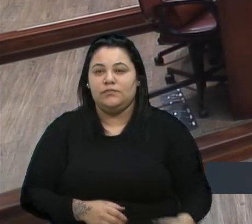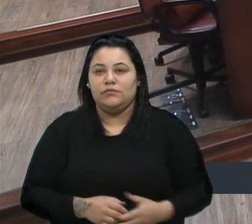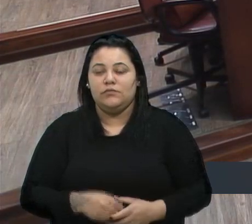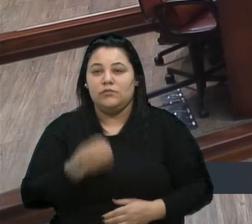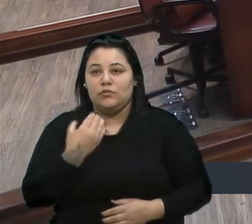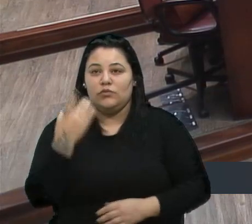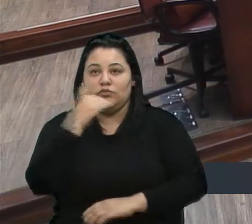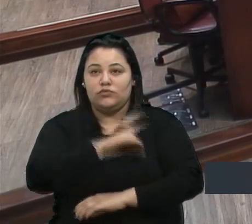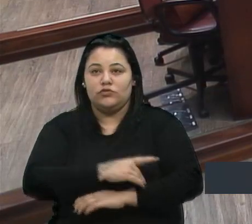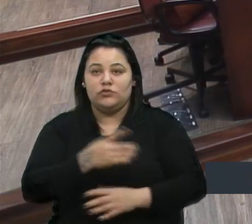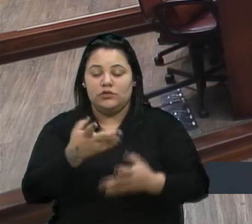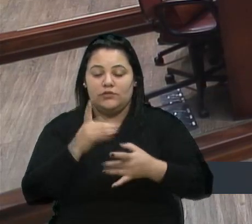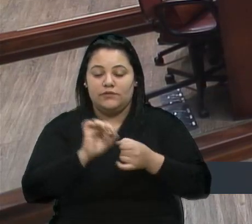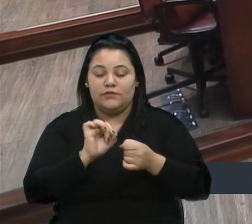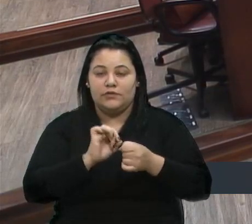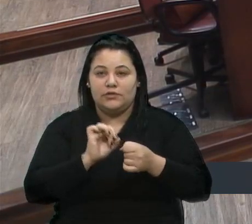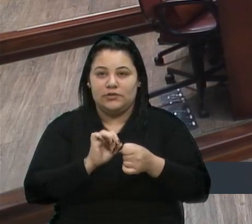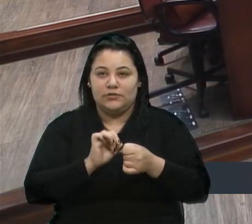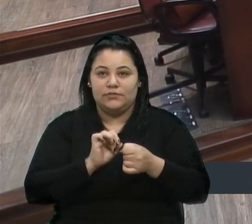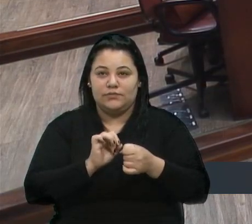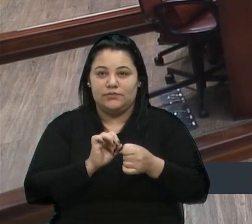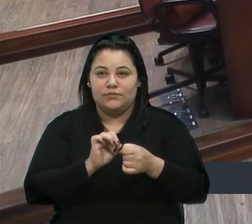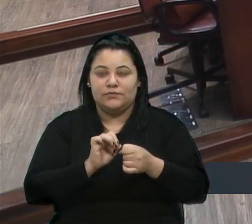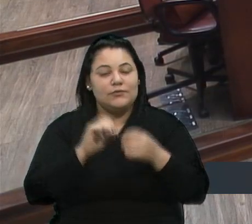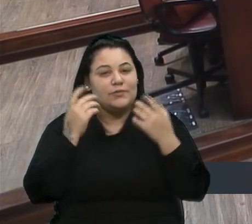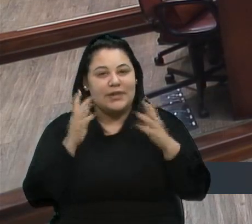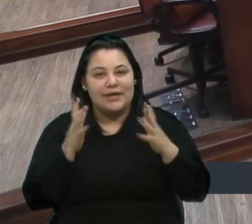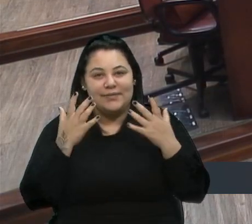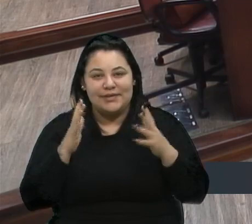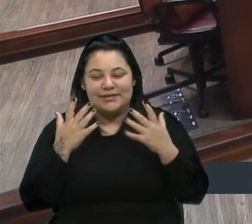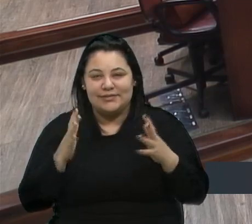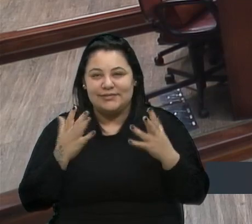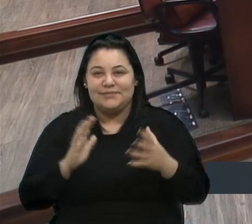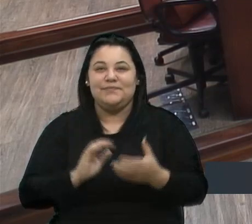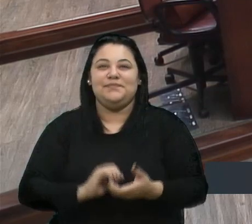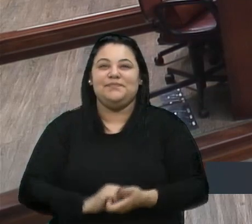louvor, de congratulações. Congratulação